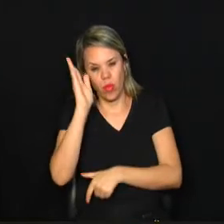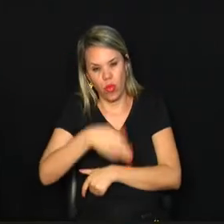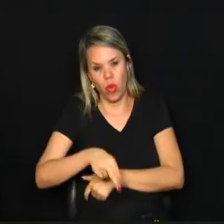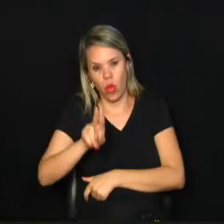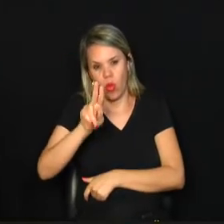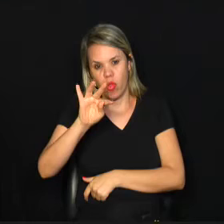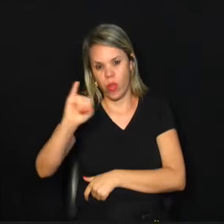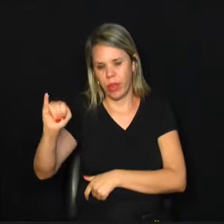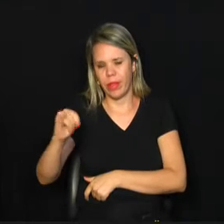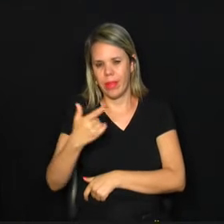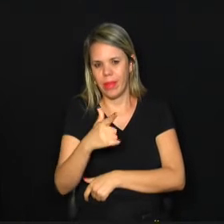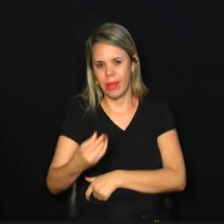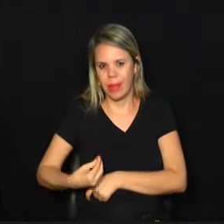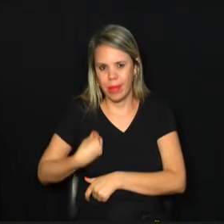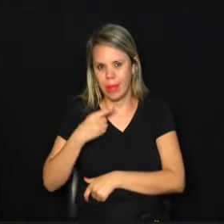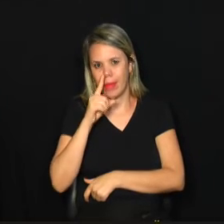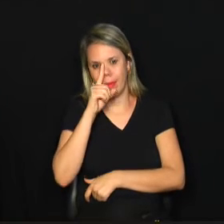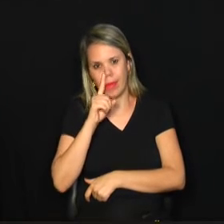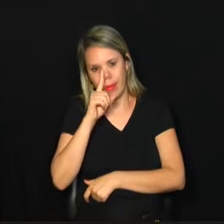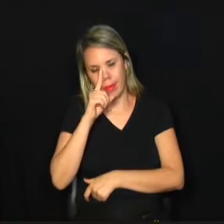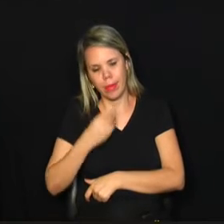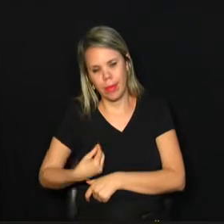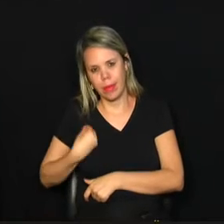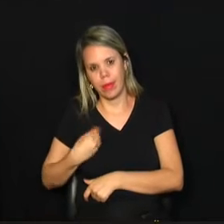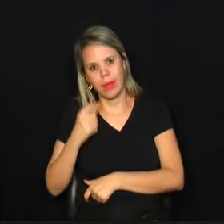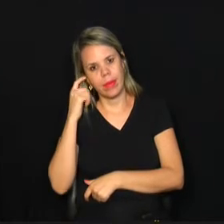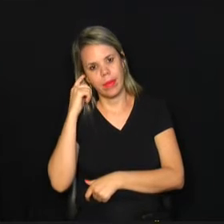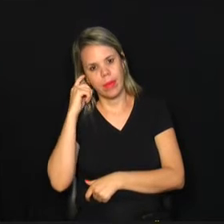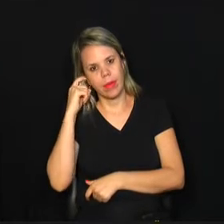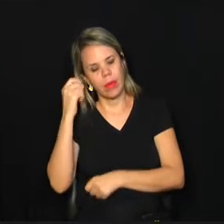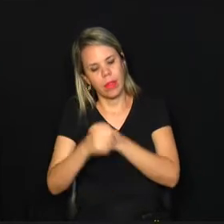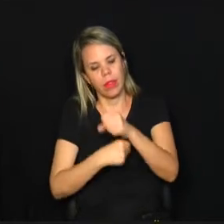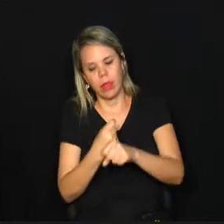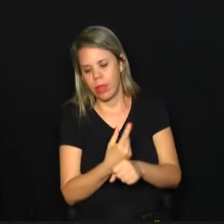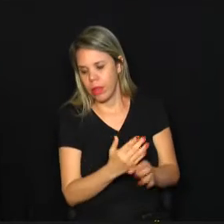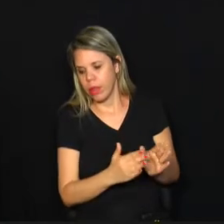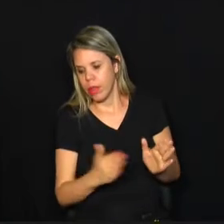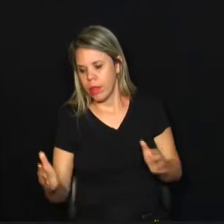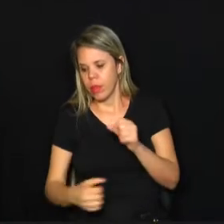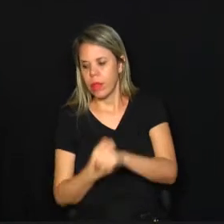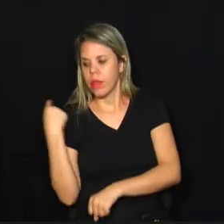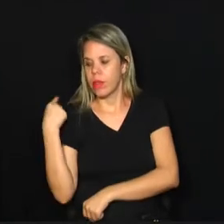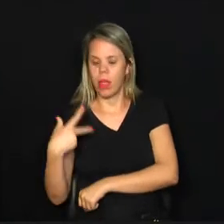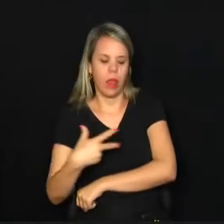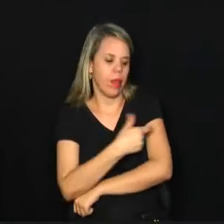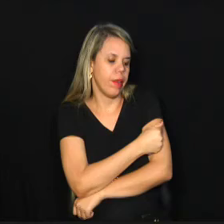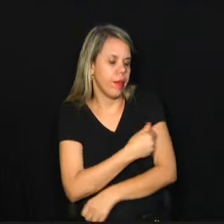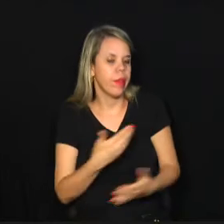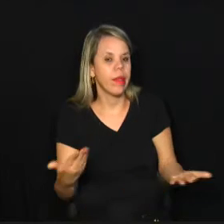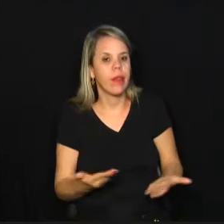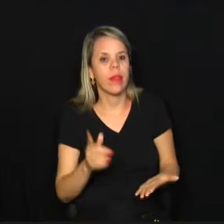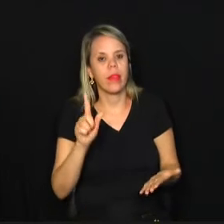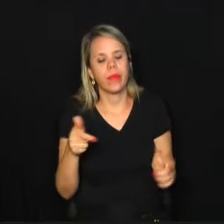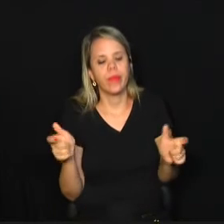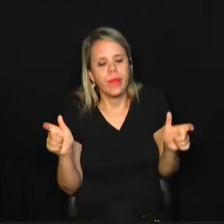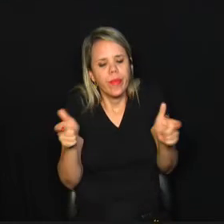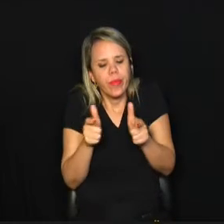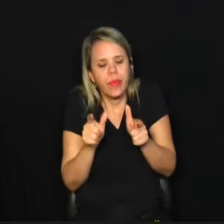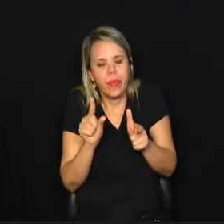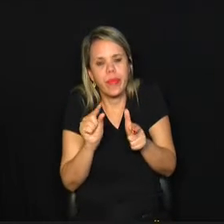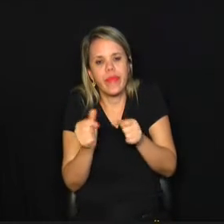com a vida em risco, literalmente, durante o ano passado, e que com a vacinação, isso daí amenizou um